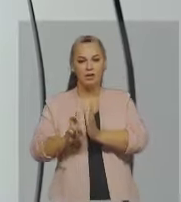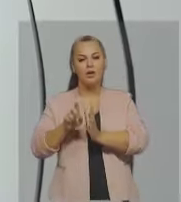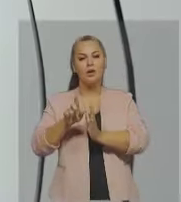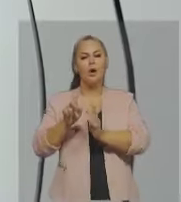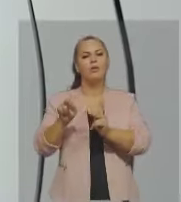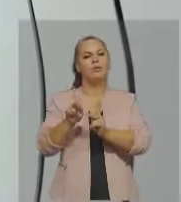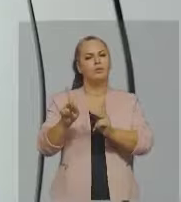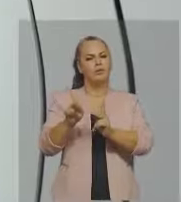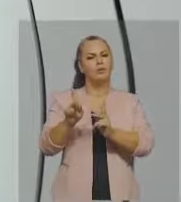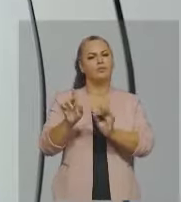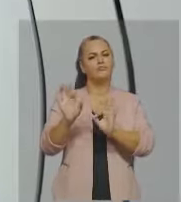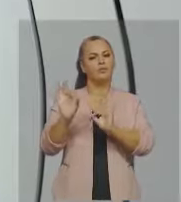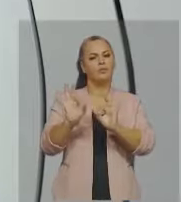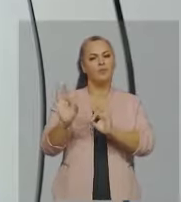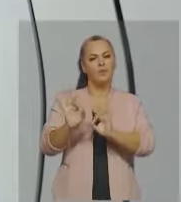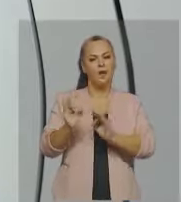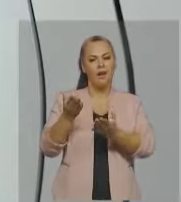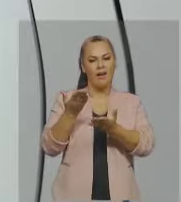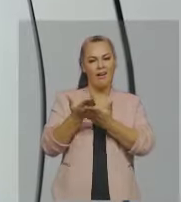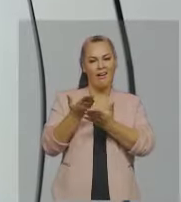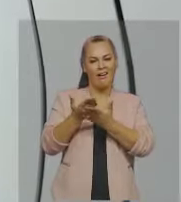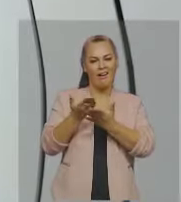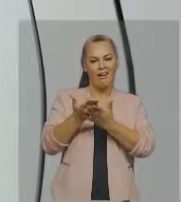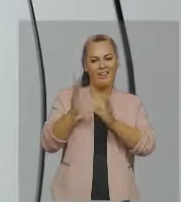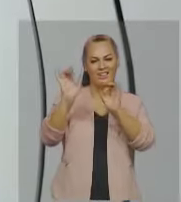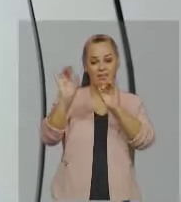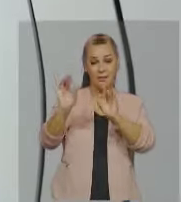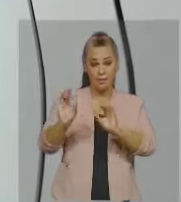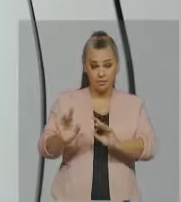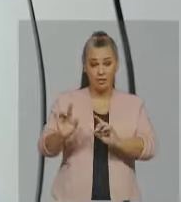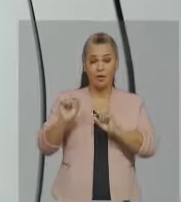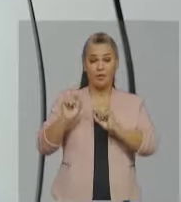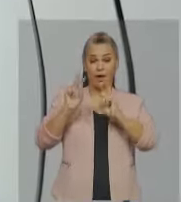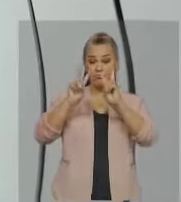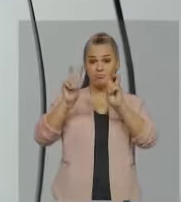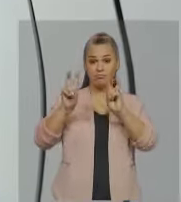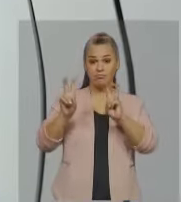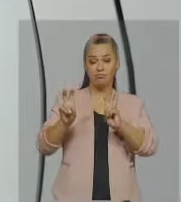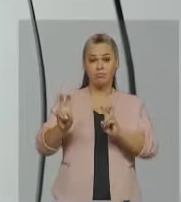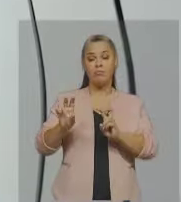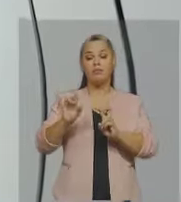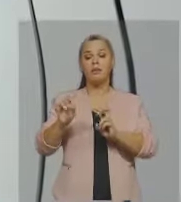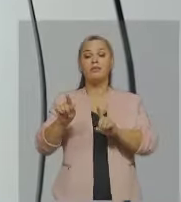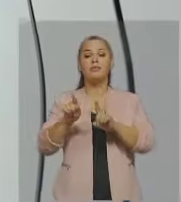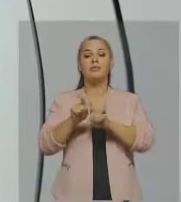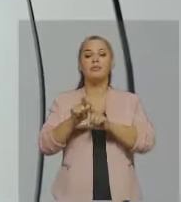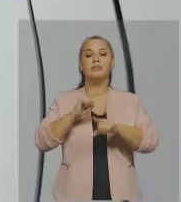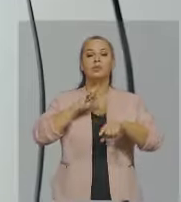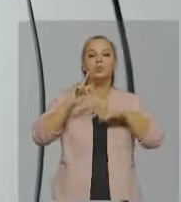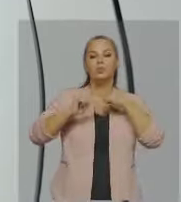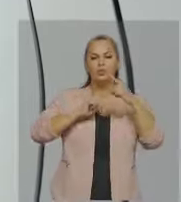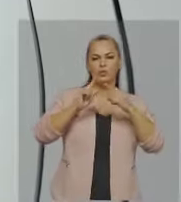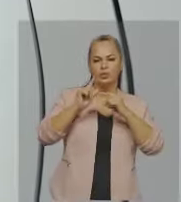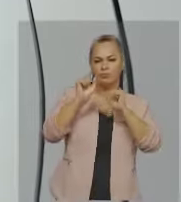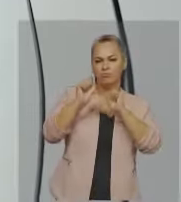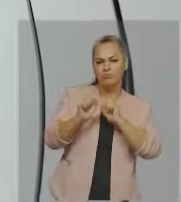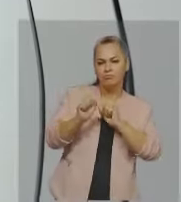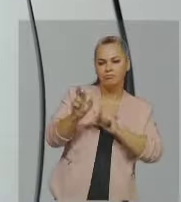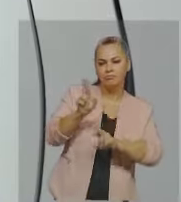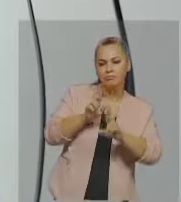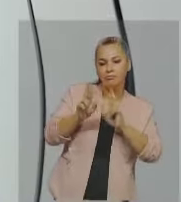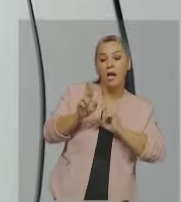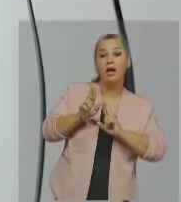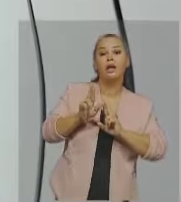teleaulas especiais a partir dos principais conteúdos e dúvidas que surgiram nas últimas semanas. Quem começa